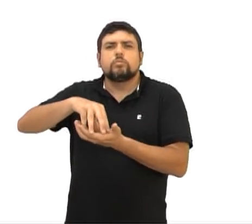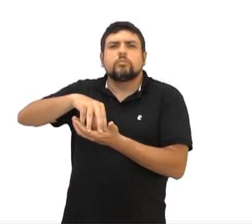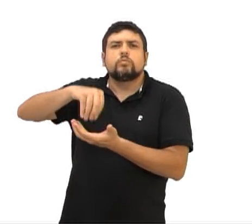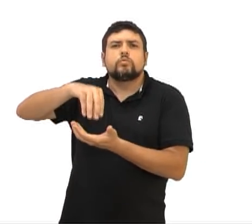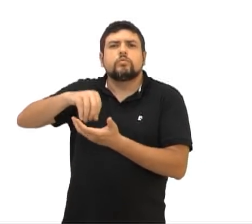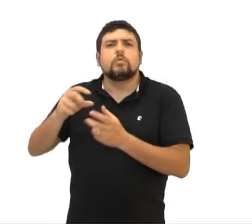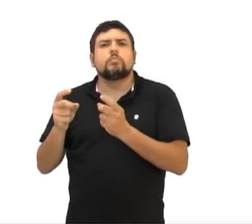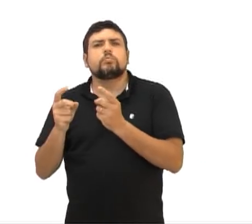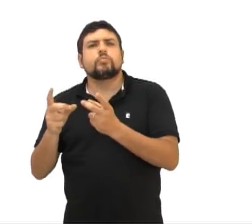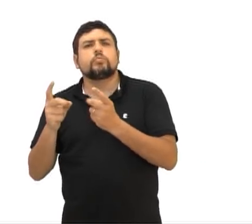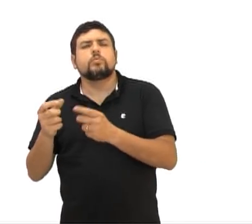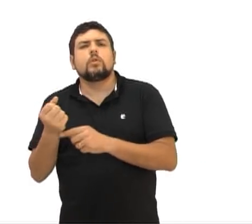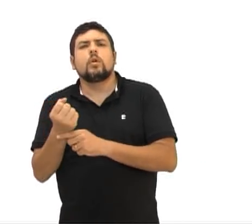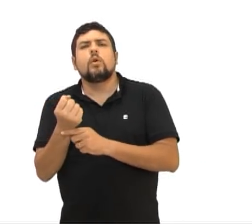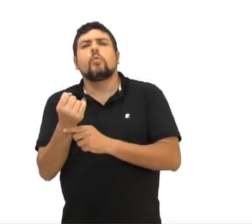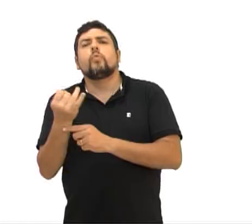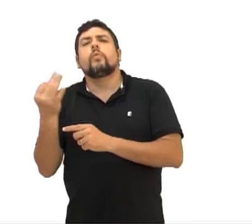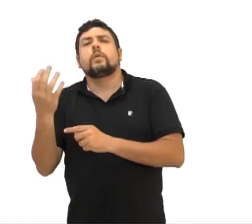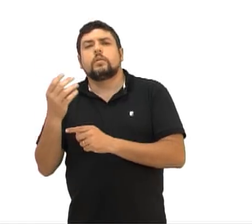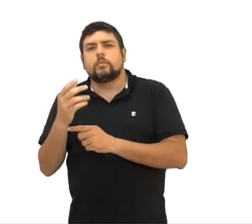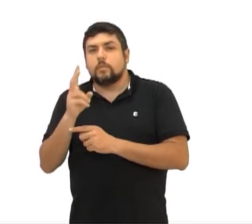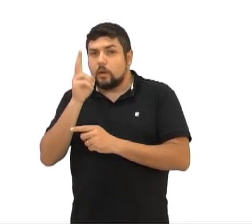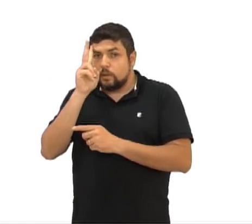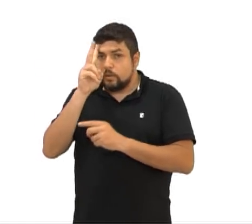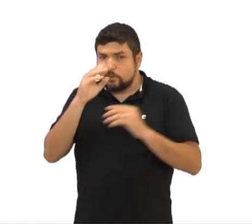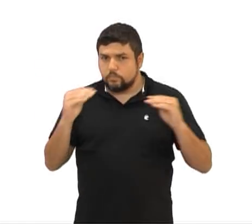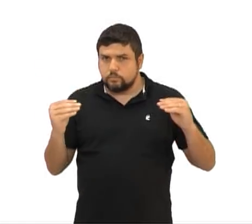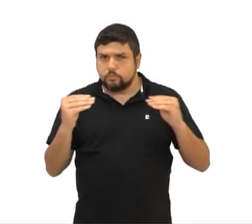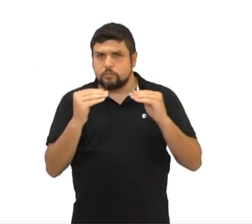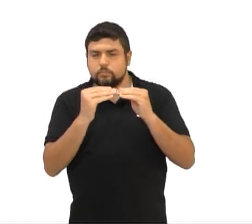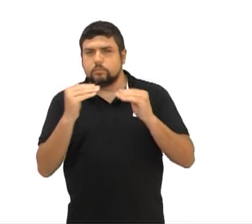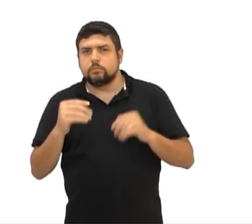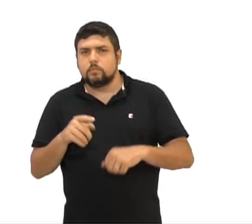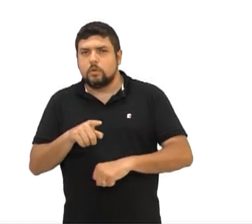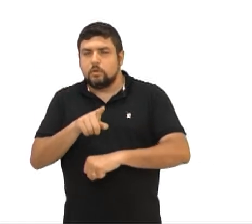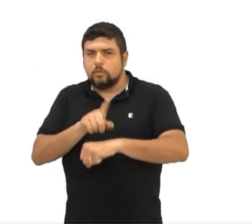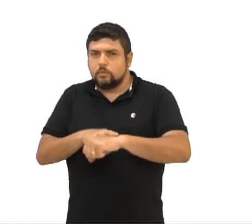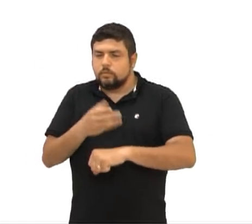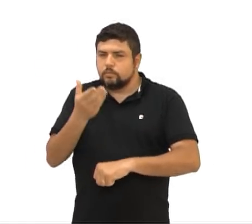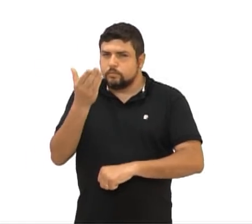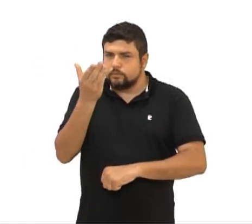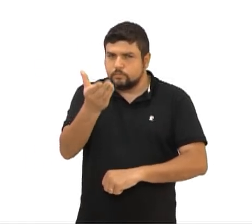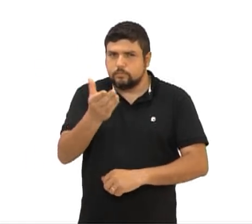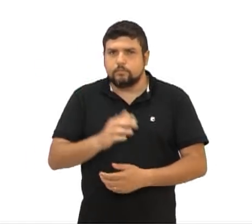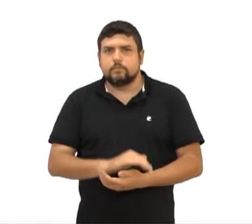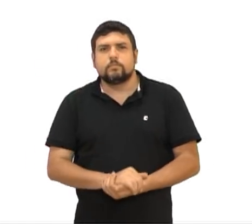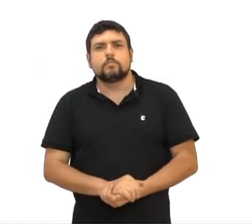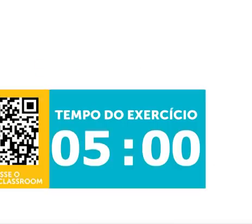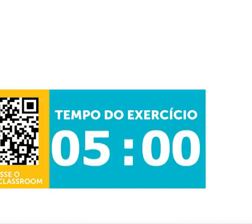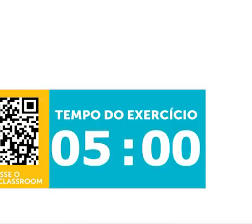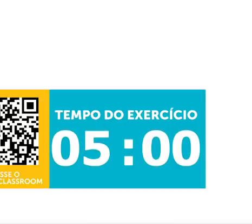foram vendidas nesse mesmo dia? Um tempo para vocês tentarem identificar aí.